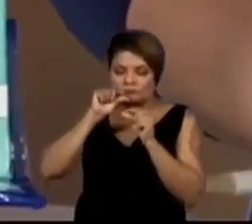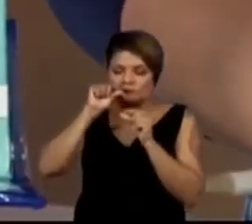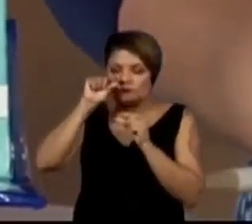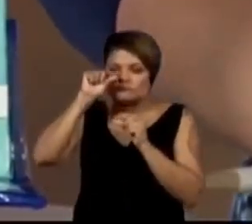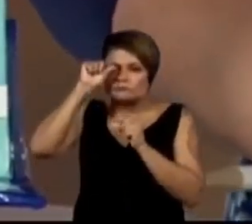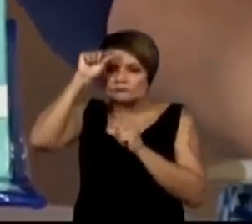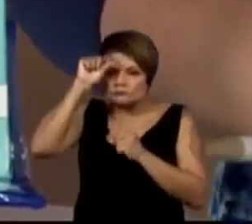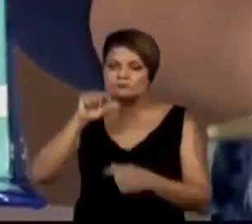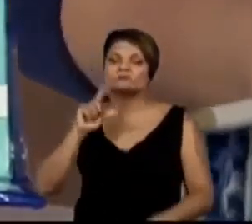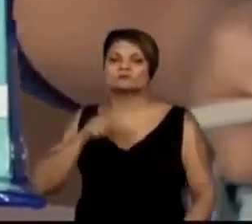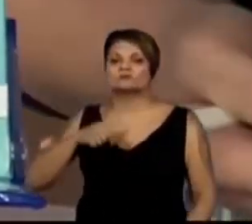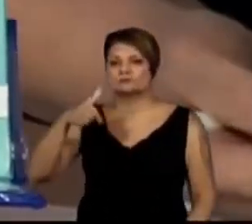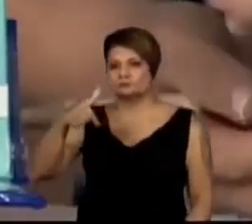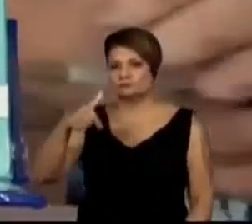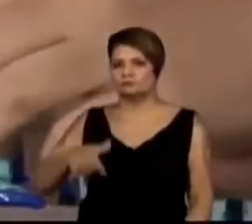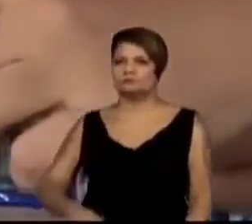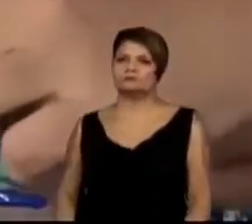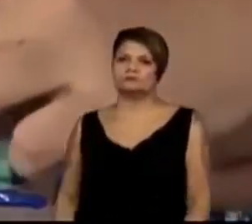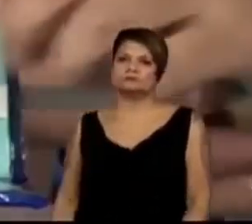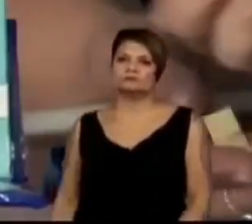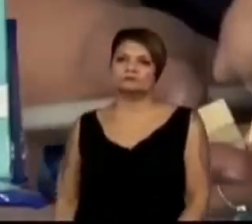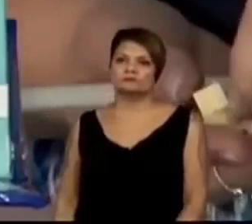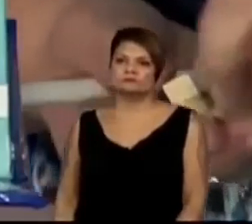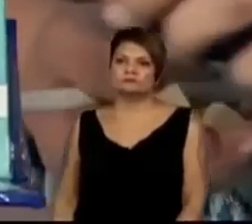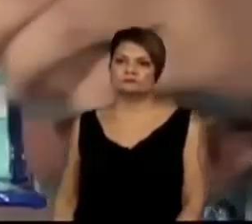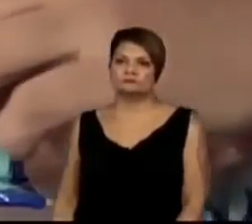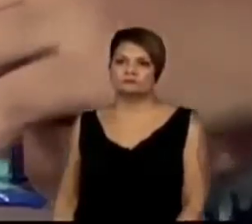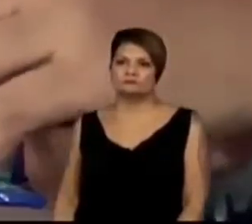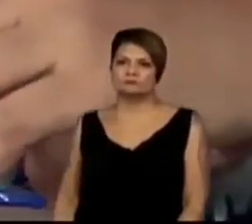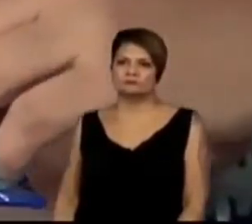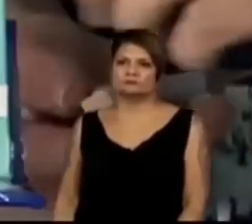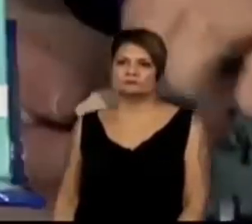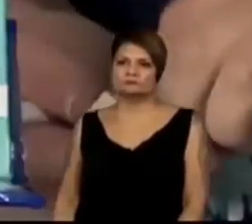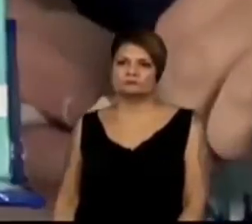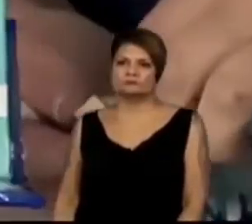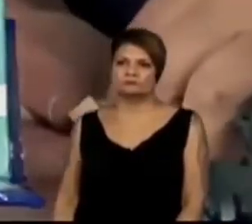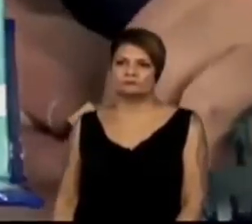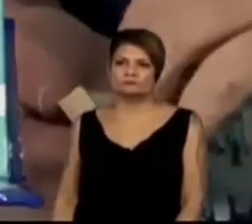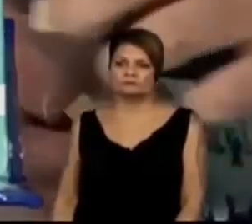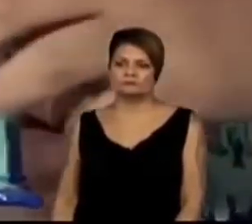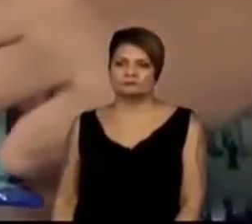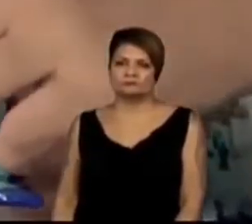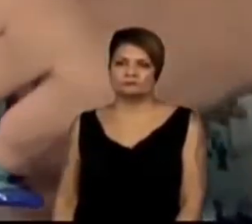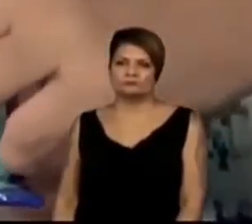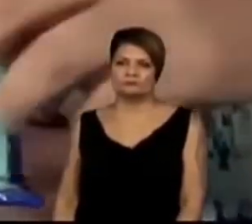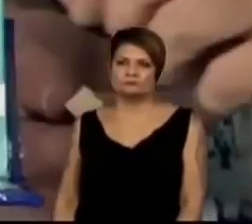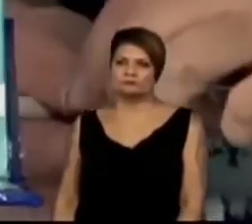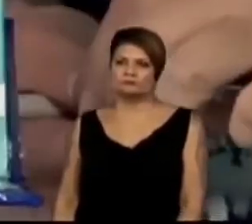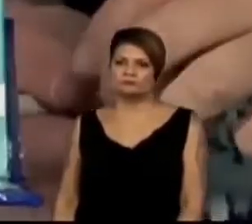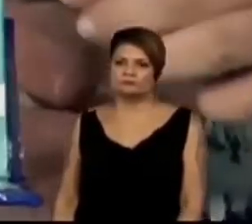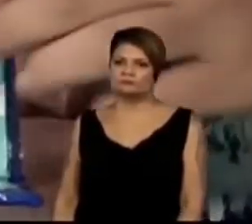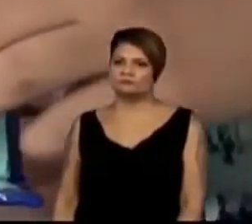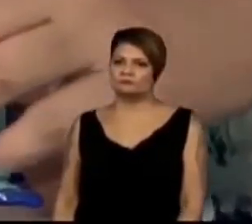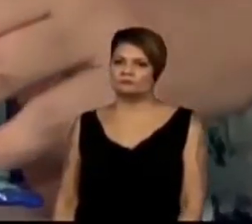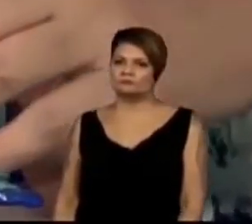7 unidades. Lá vamos separar os nossos cubinhos. 1, 2,